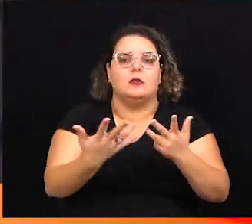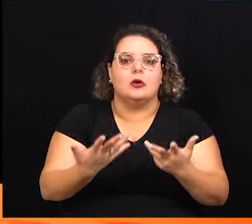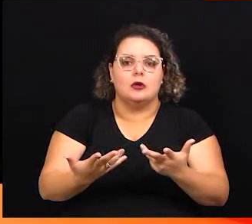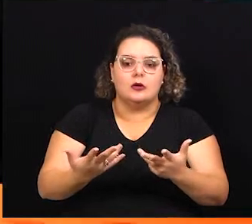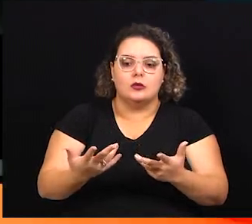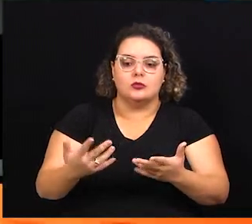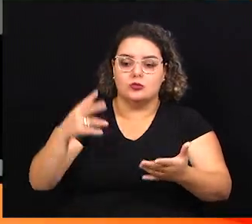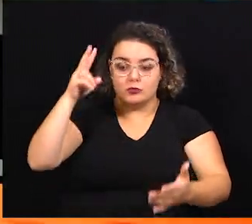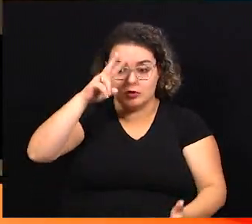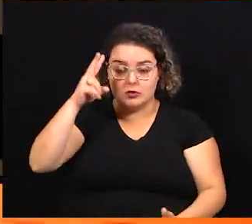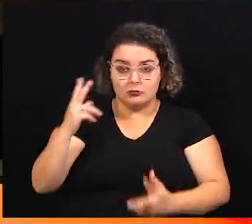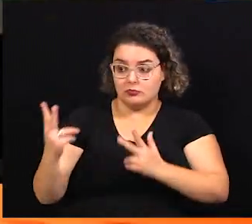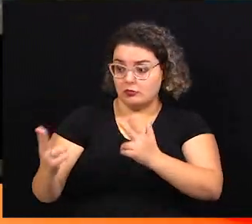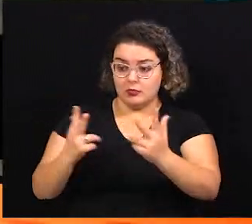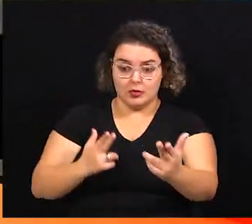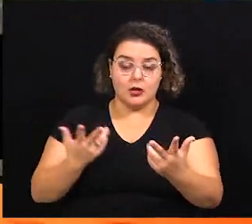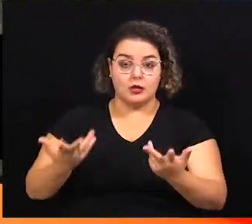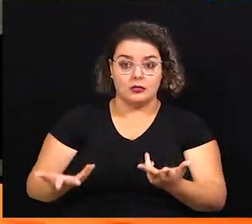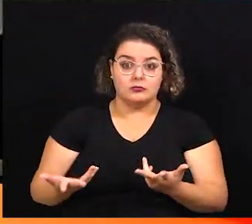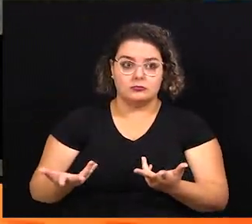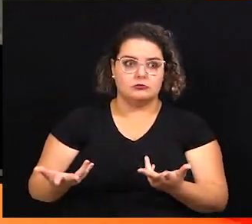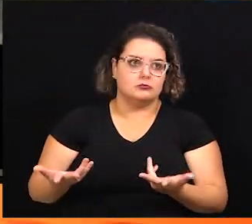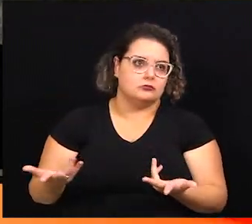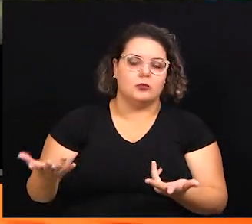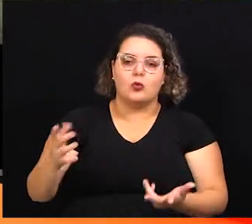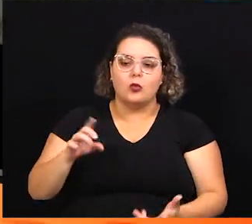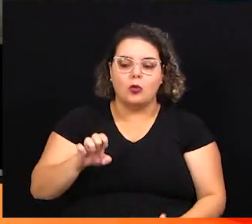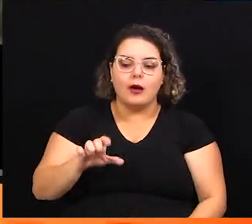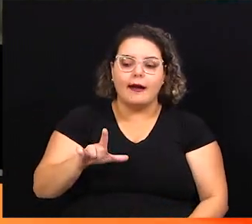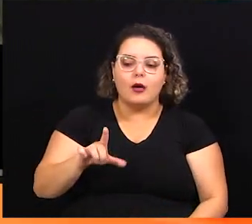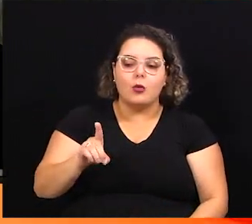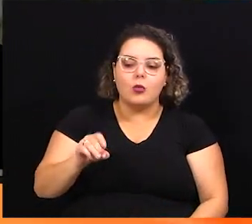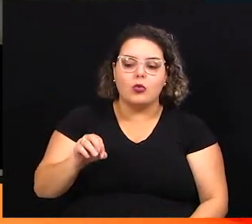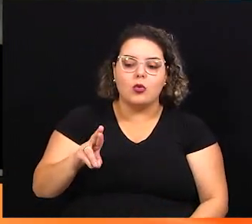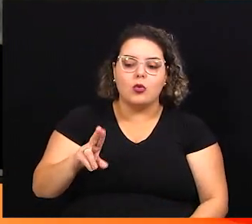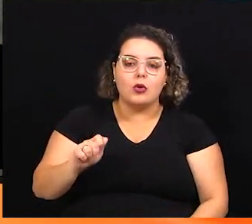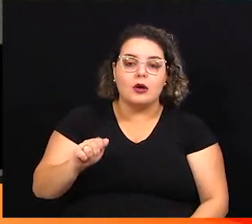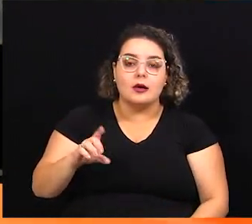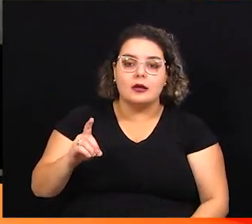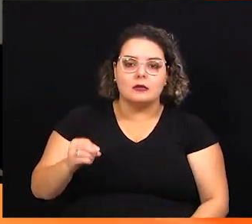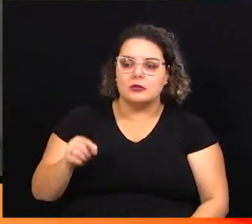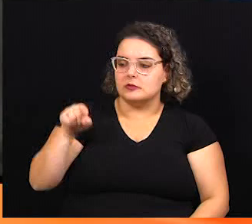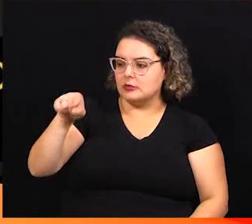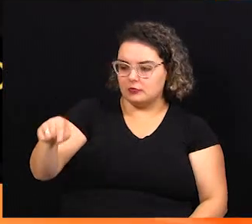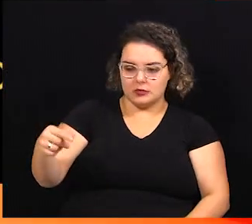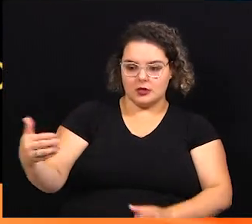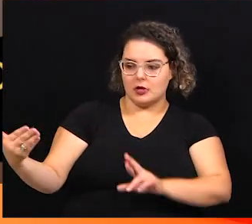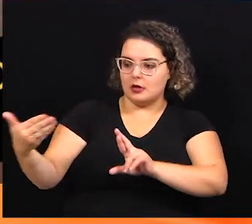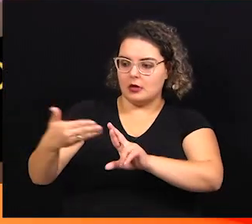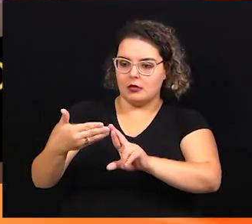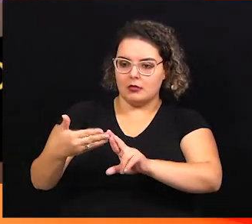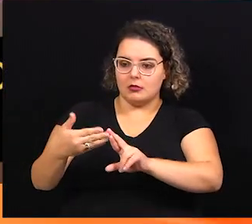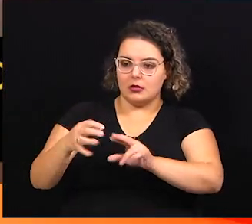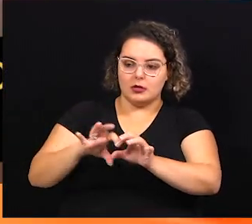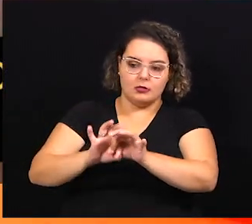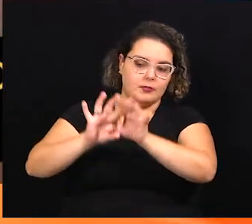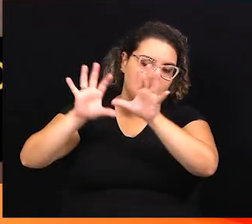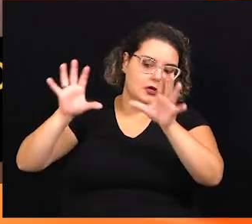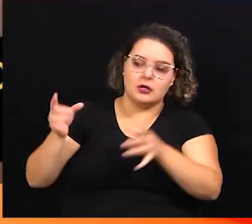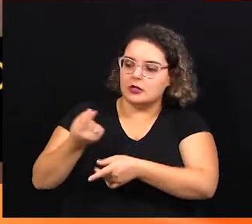colocar você e eu na mesma história, nós dois queremos encontrar, sei lá, o Eldorado. Mas para você, o Eldorado representa a